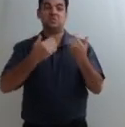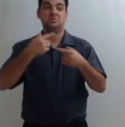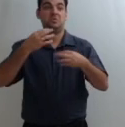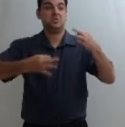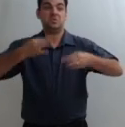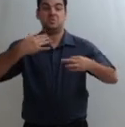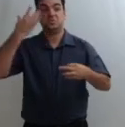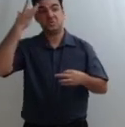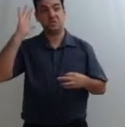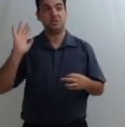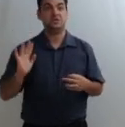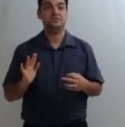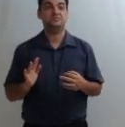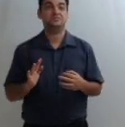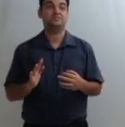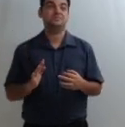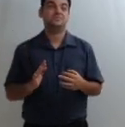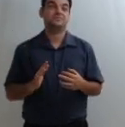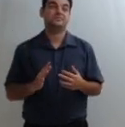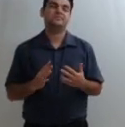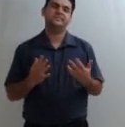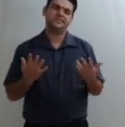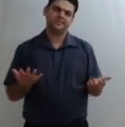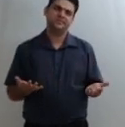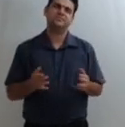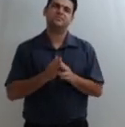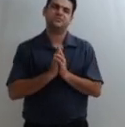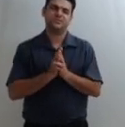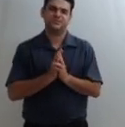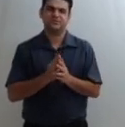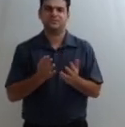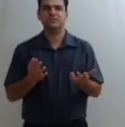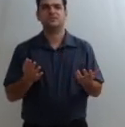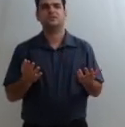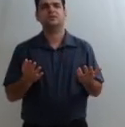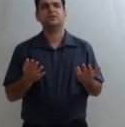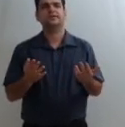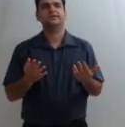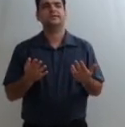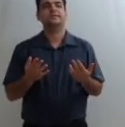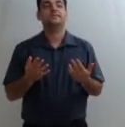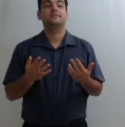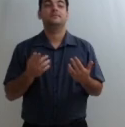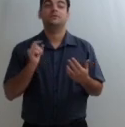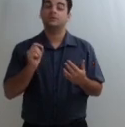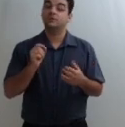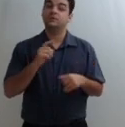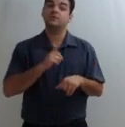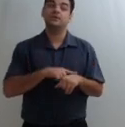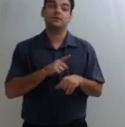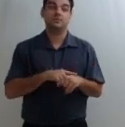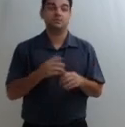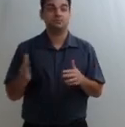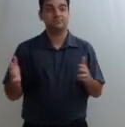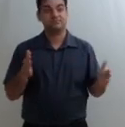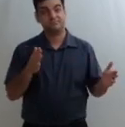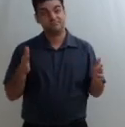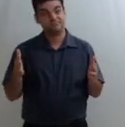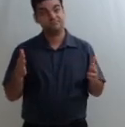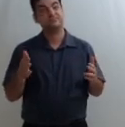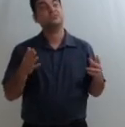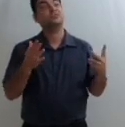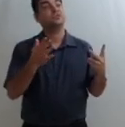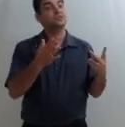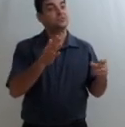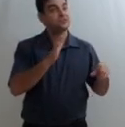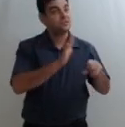Então, Excelência, com base e forte nesses argumentos, forte na, primeiro, ausência de contemporaneidade entre o crime, a decretação da prisão